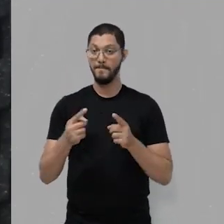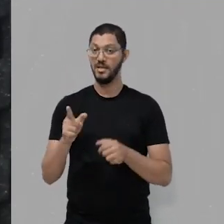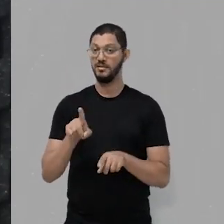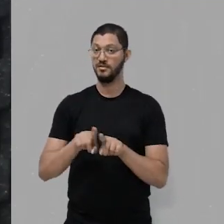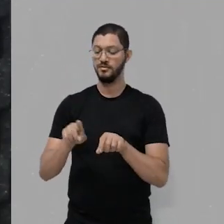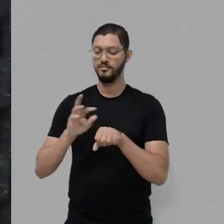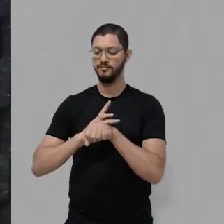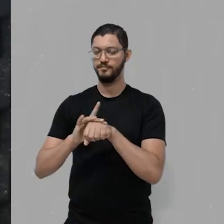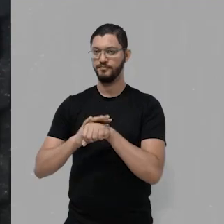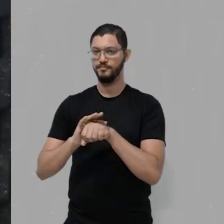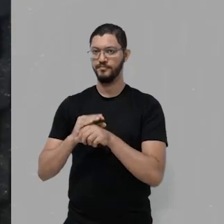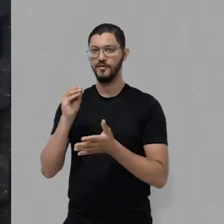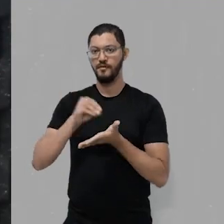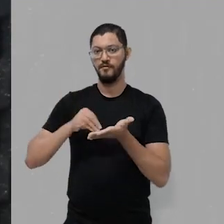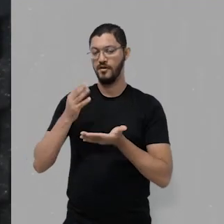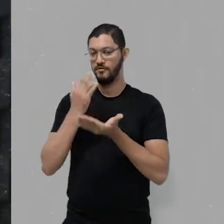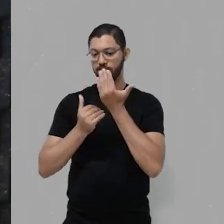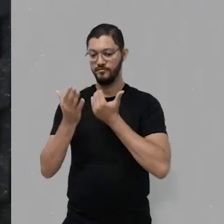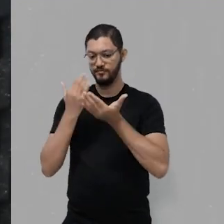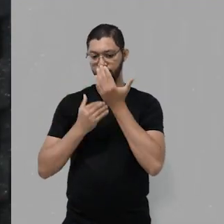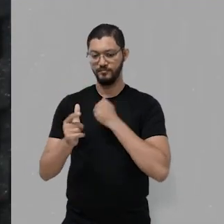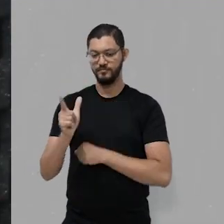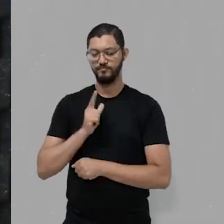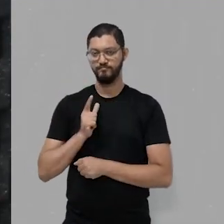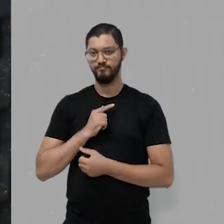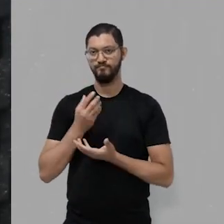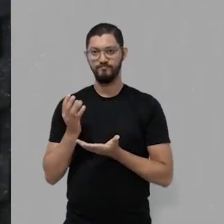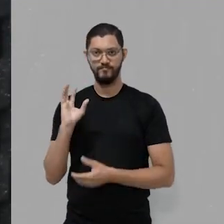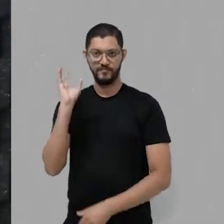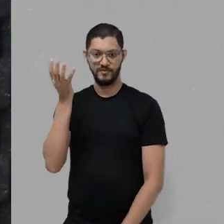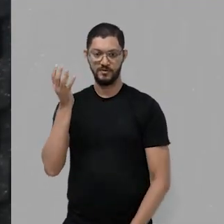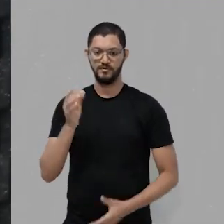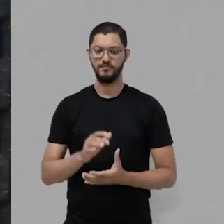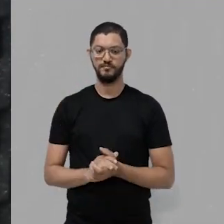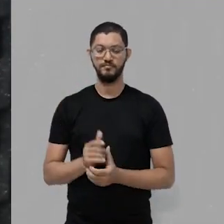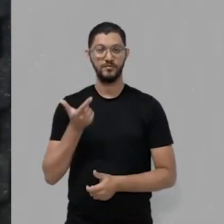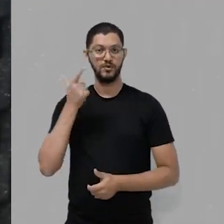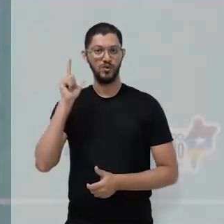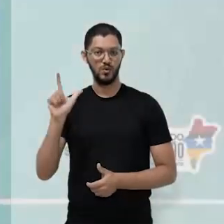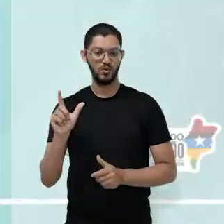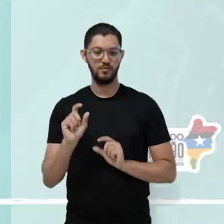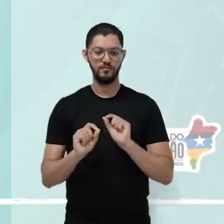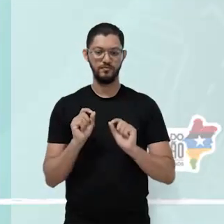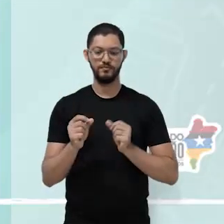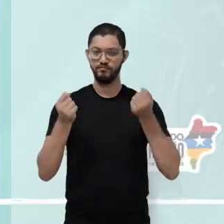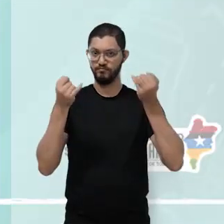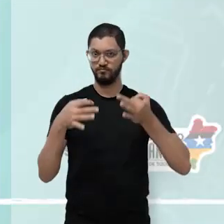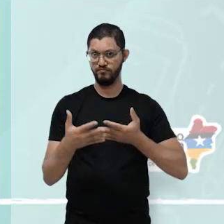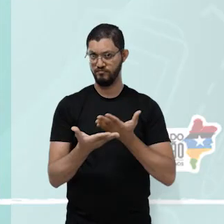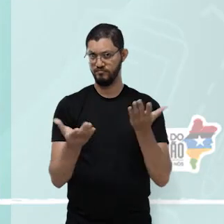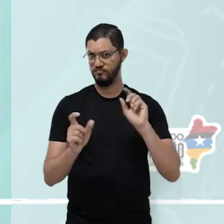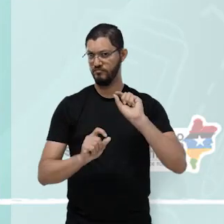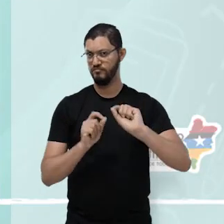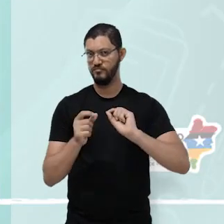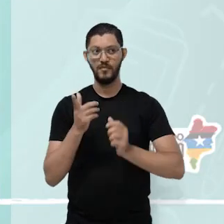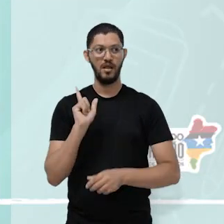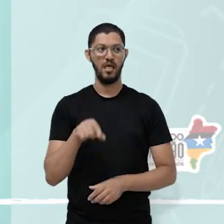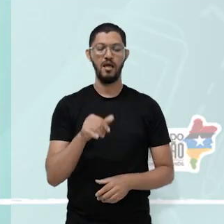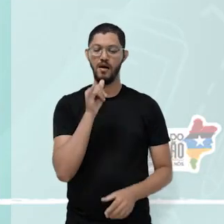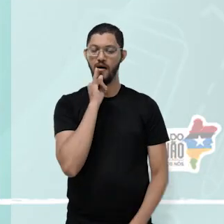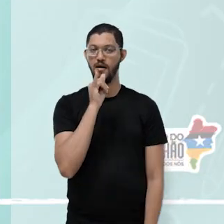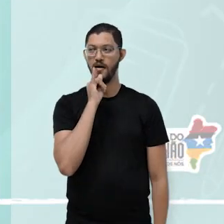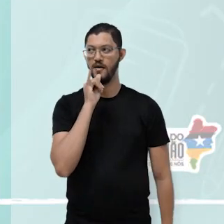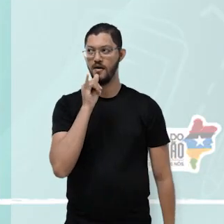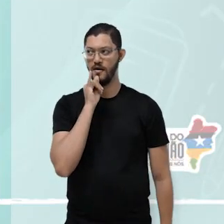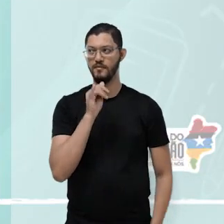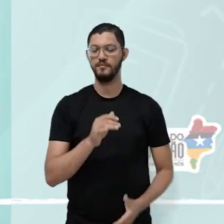das doenças e da falta de alimento que vai ser provocada. Tá? Uma outra situação que eu quero mencionar para vocês é o exemplo